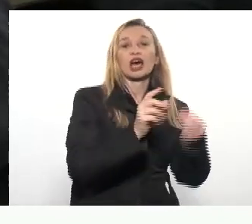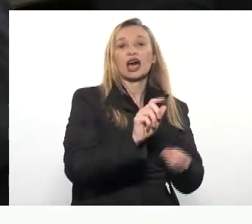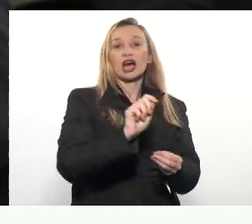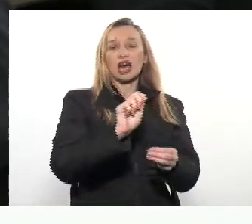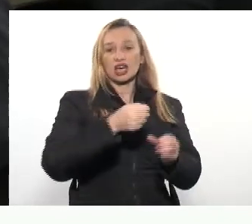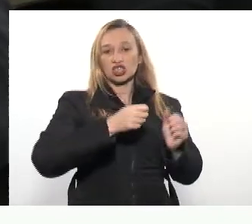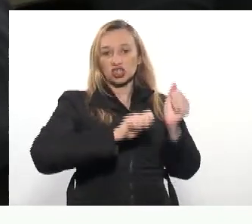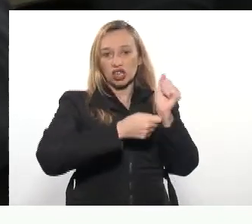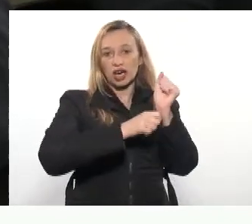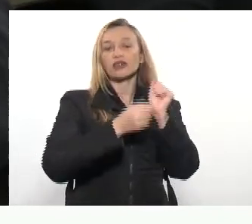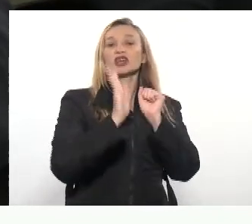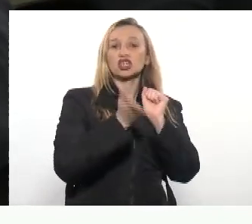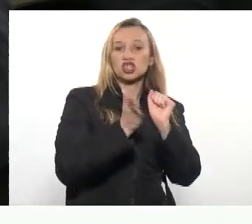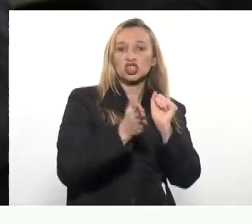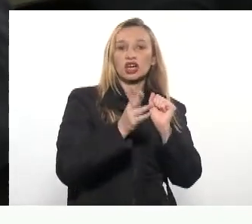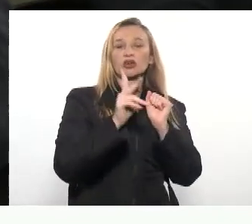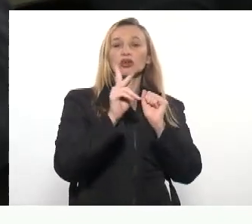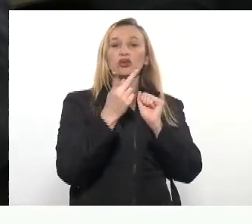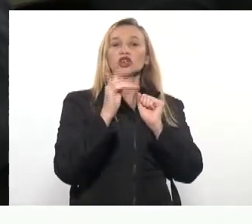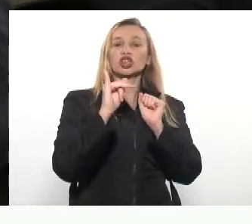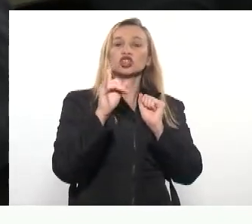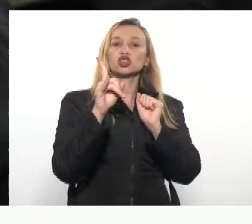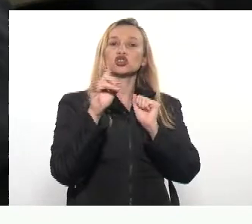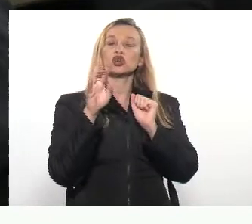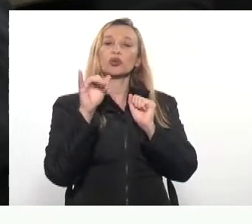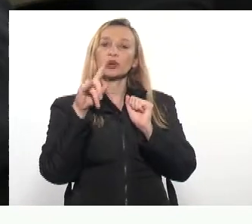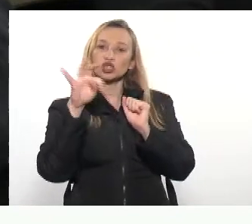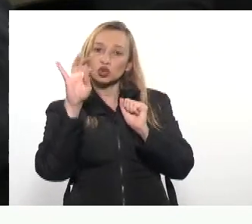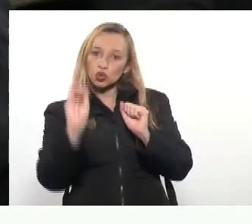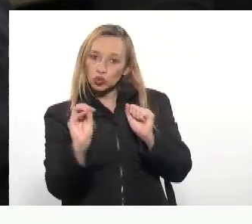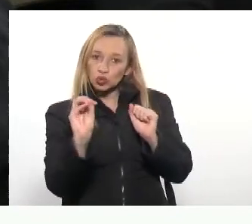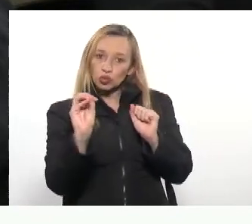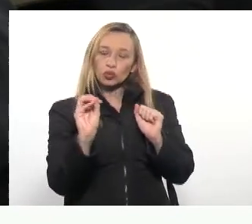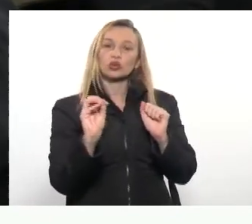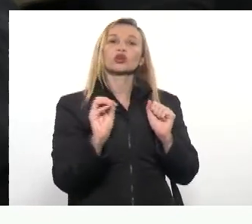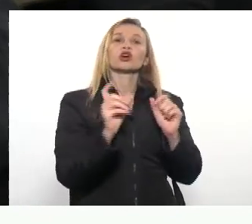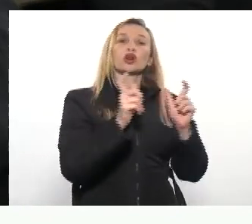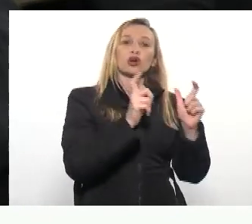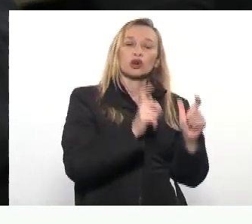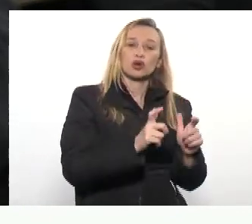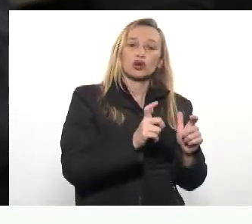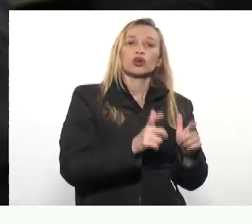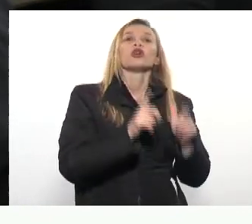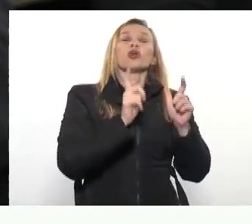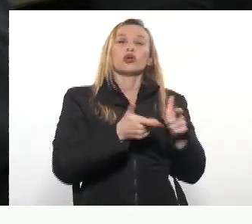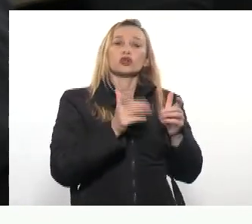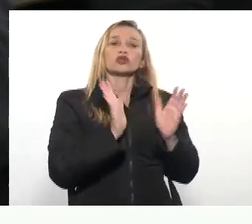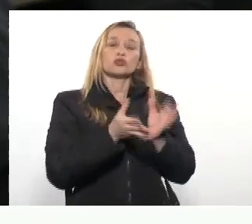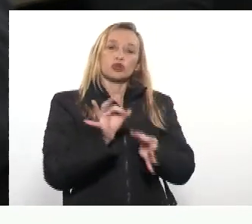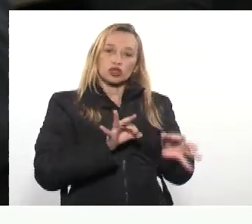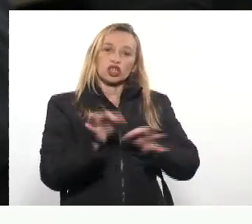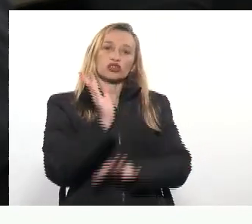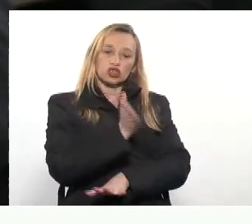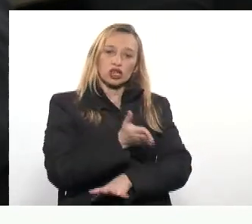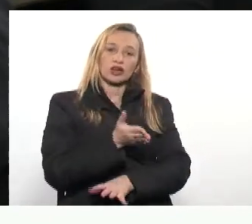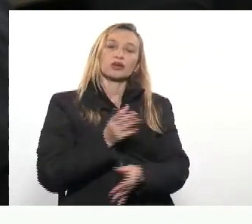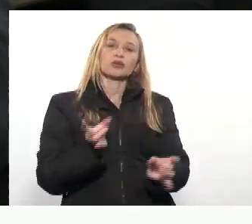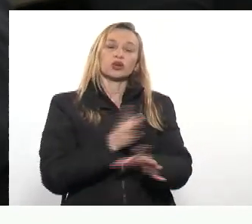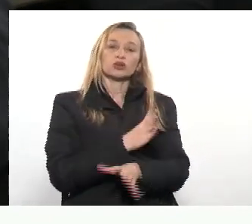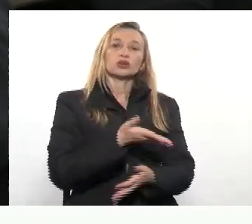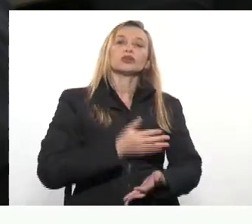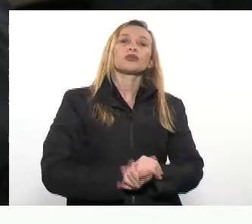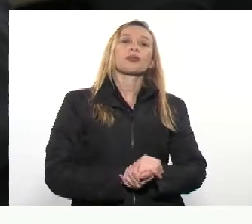com hidrometração individual por apartamento, tá certo? Onde for viável, ou seja, onde o projeto já contemplar isso, e, para além